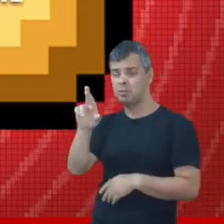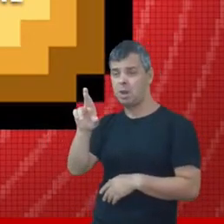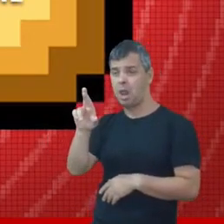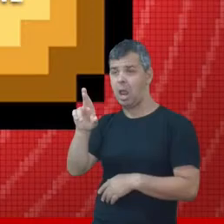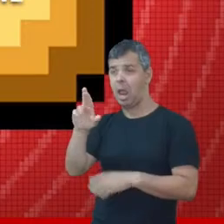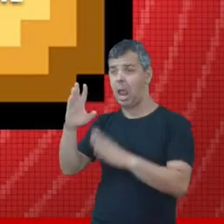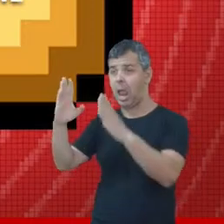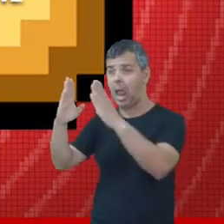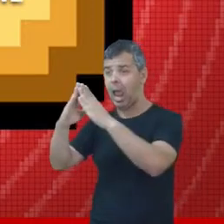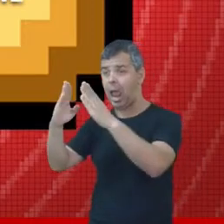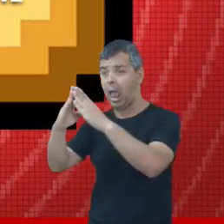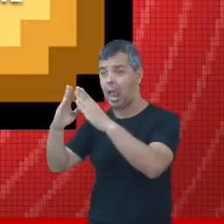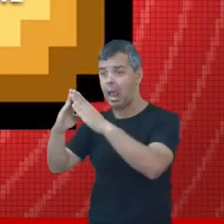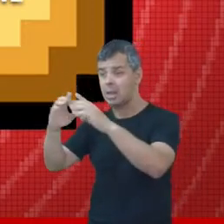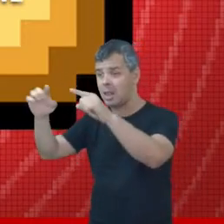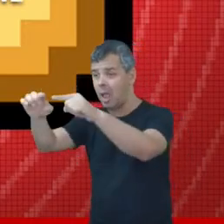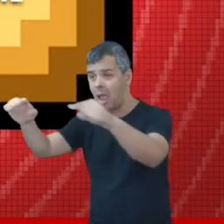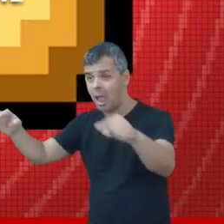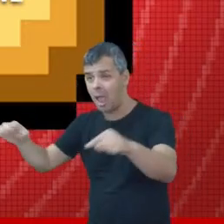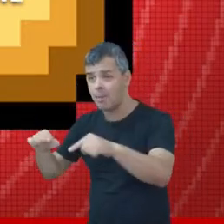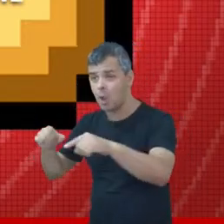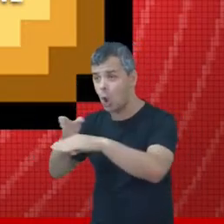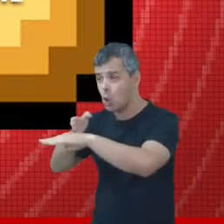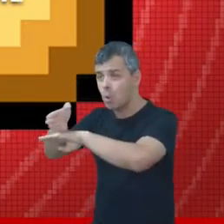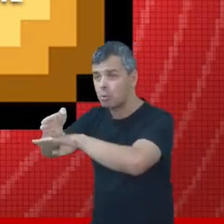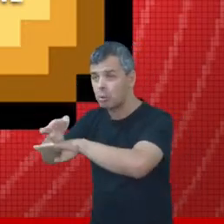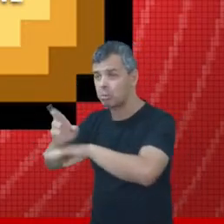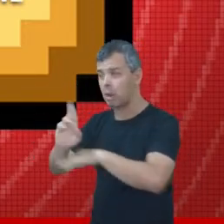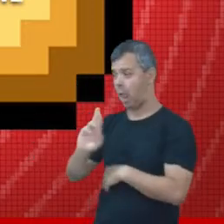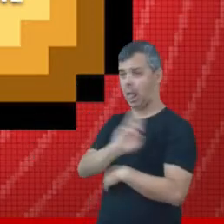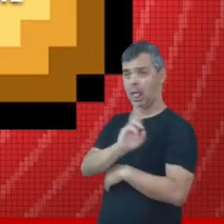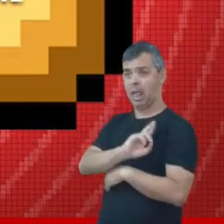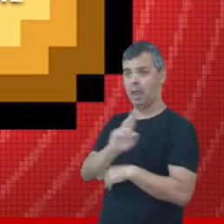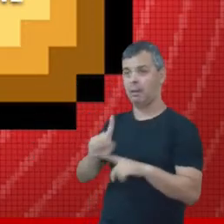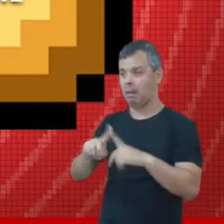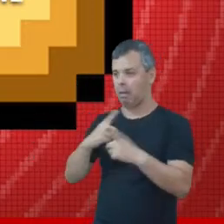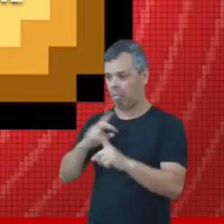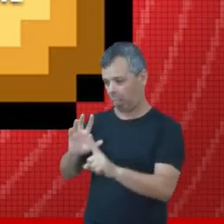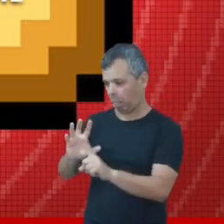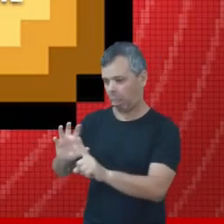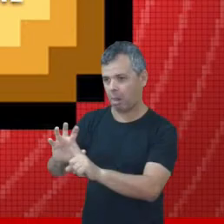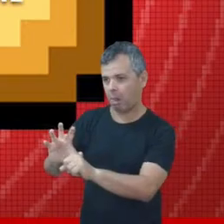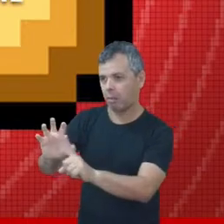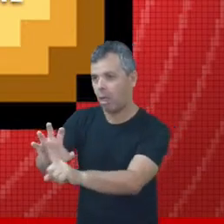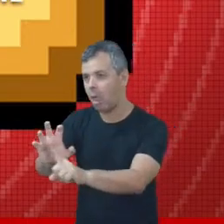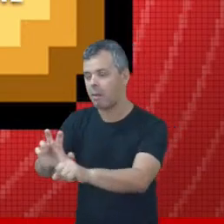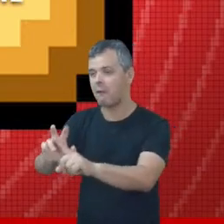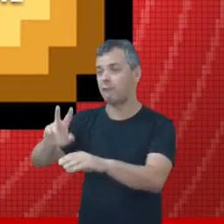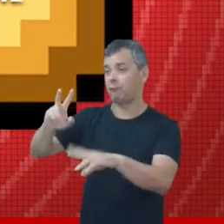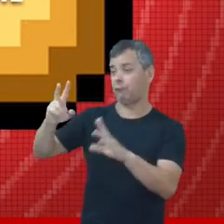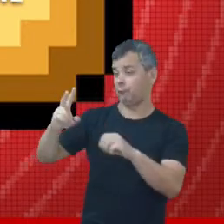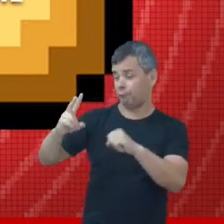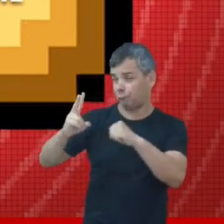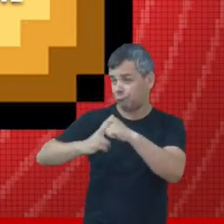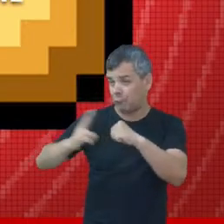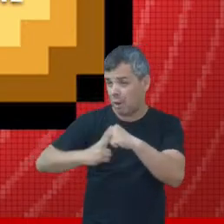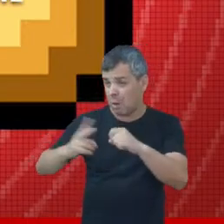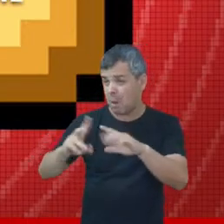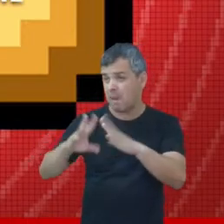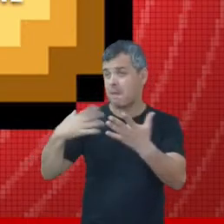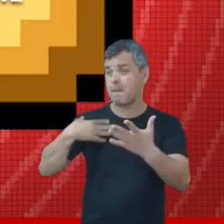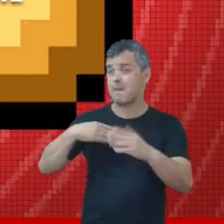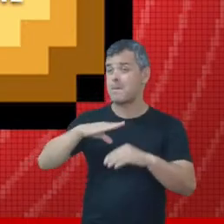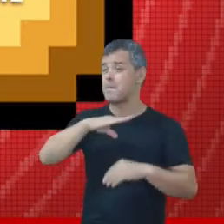e o terreiro invadidos por um grupo de outra religião. Após perseguições e agressões verbais, Mãe Gilda morreu